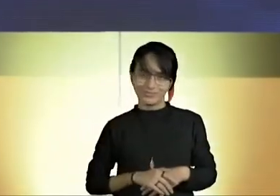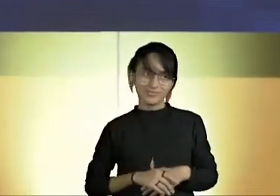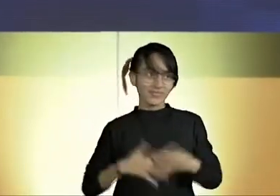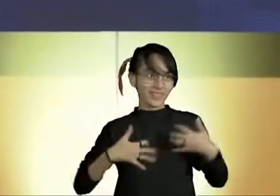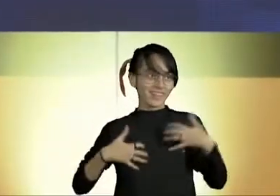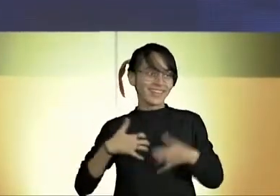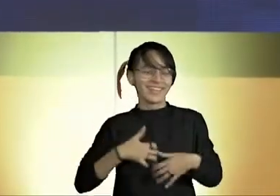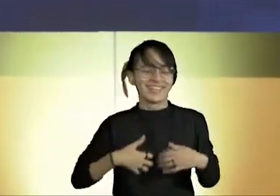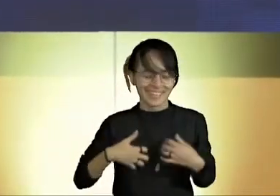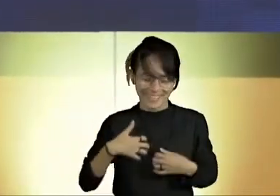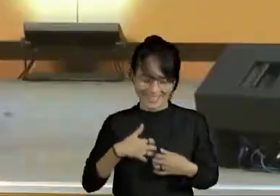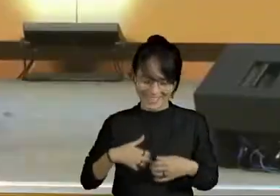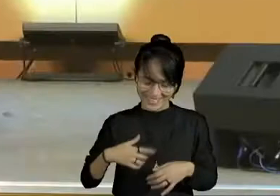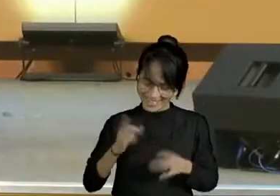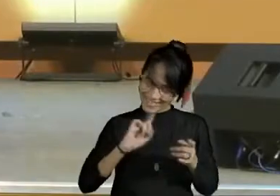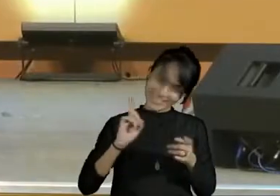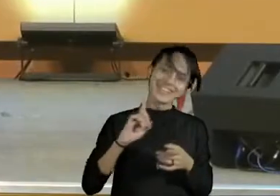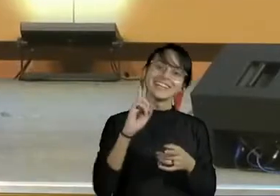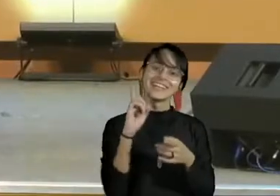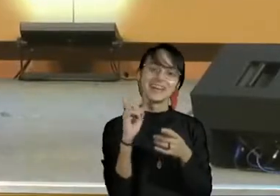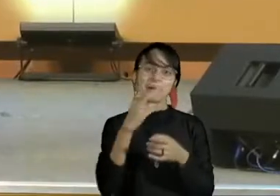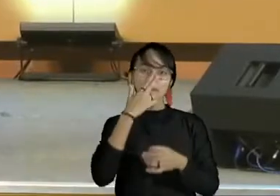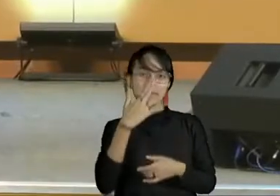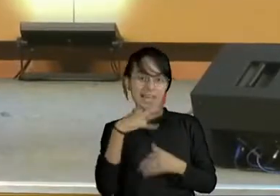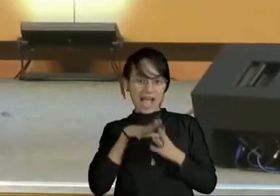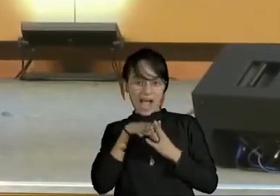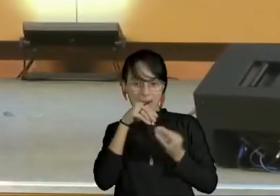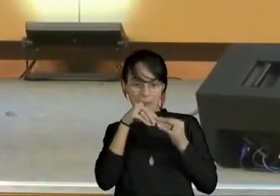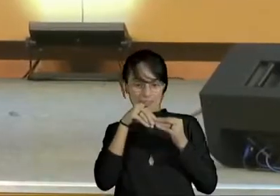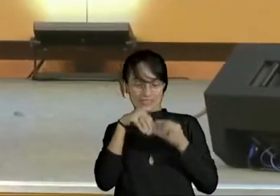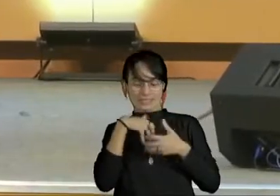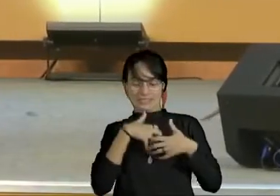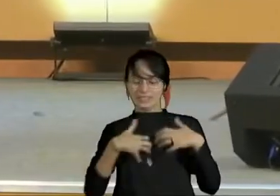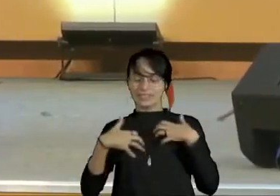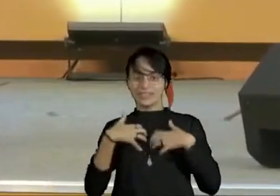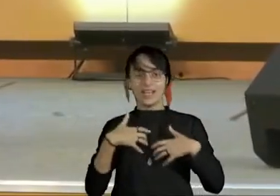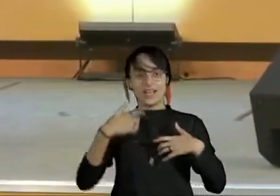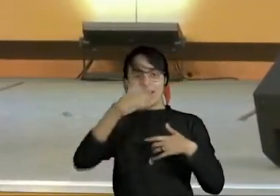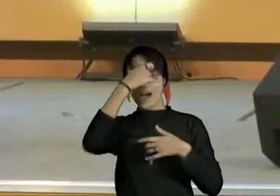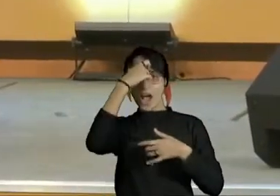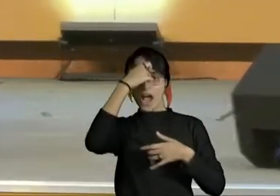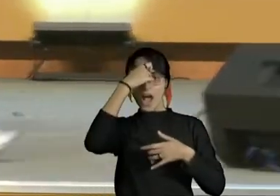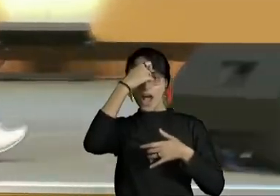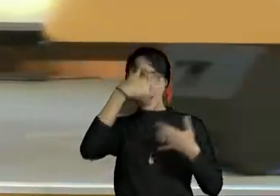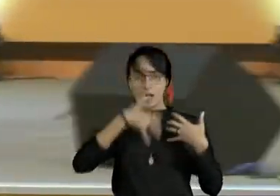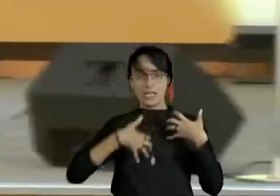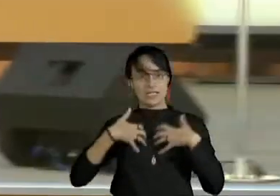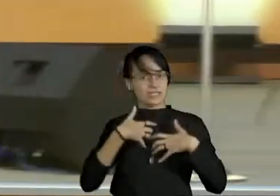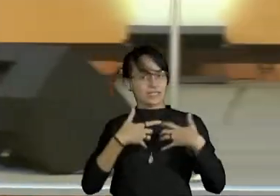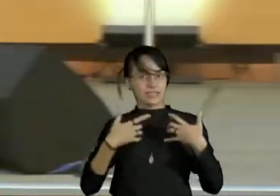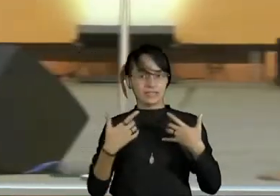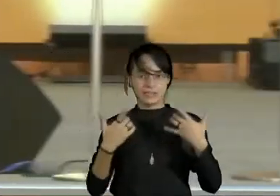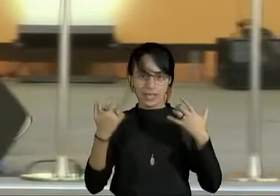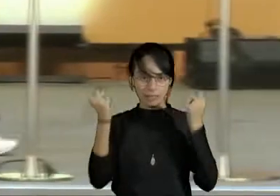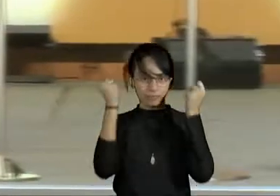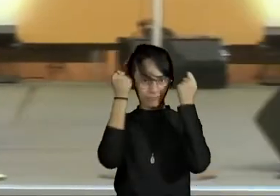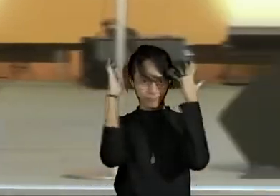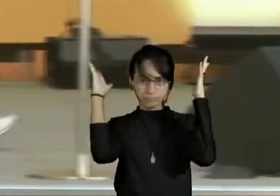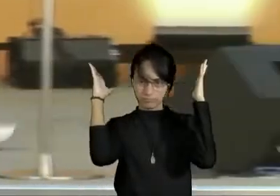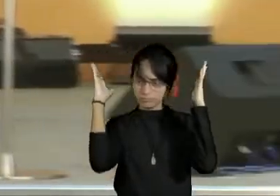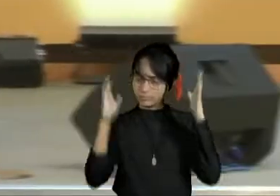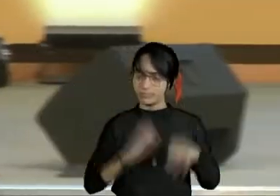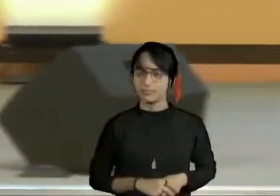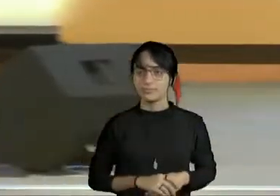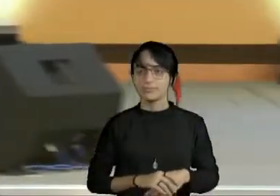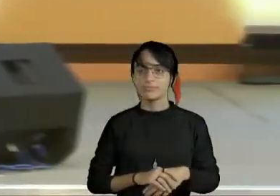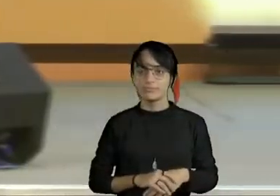está? A alma está de cabeça para baixo ou não está? A mente está fervilhando mais do que panela de pressão, sim ou não? Vamos